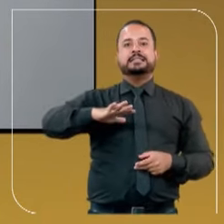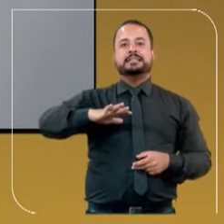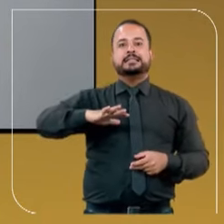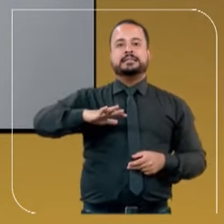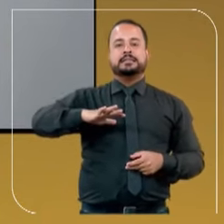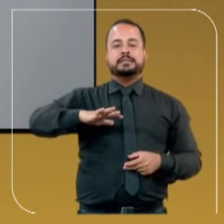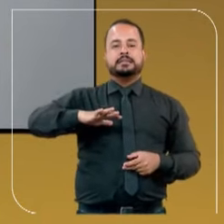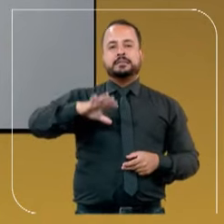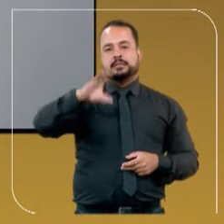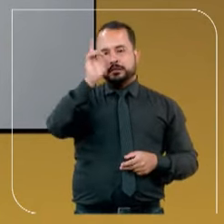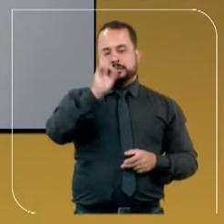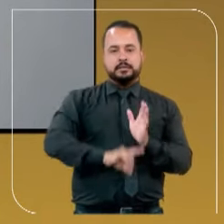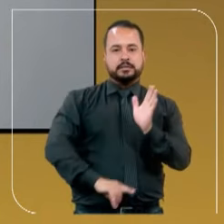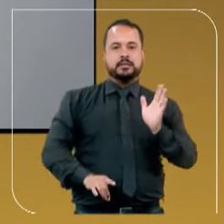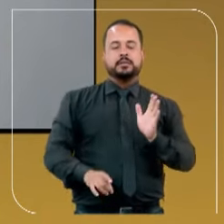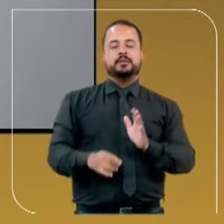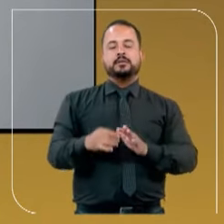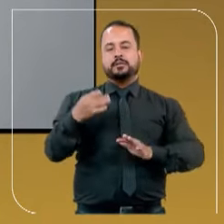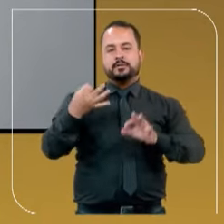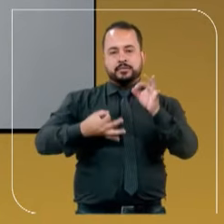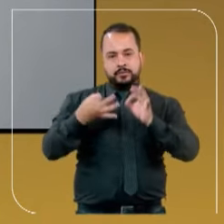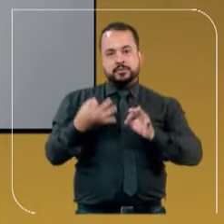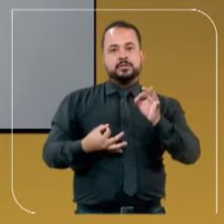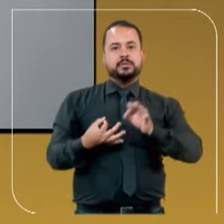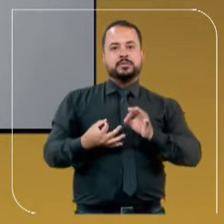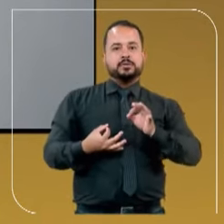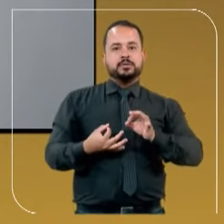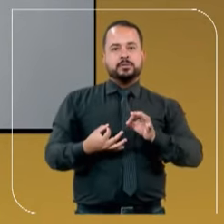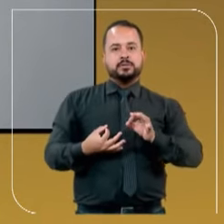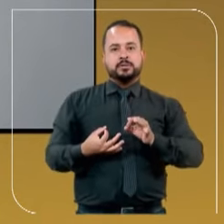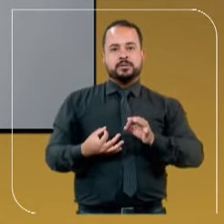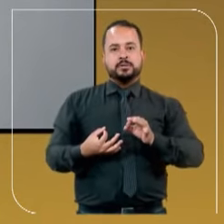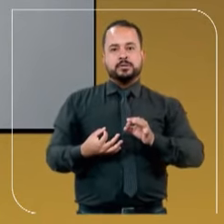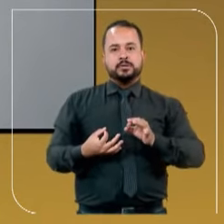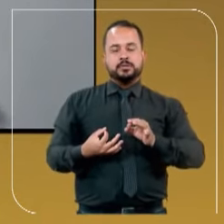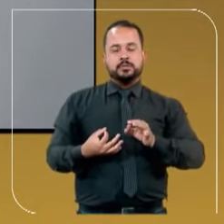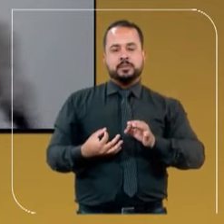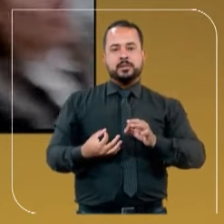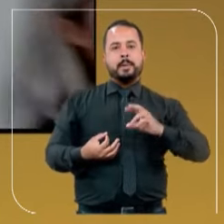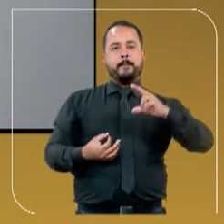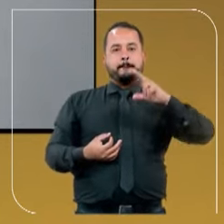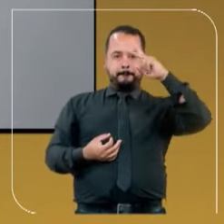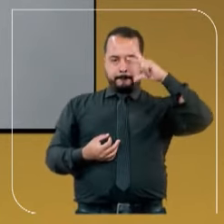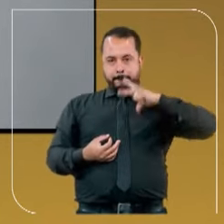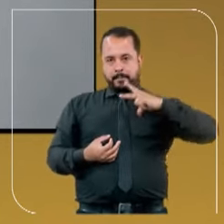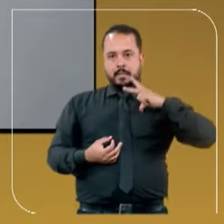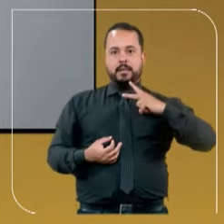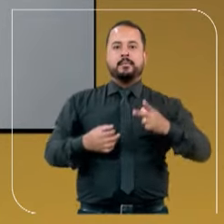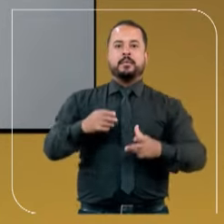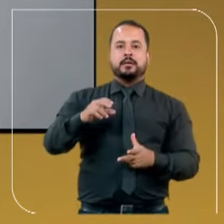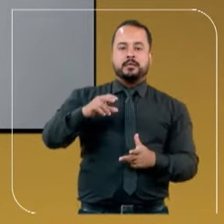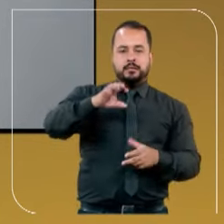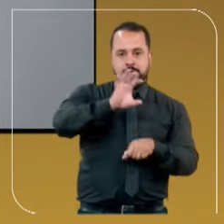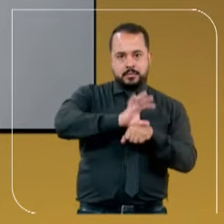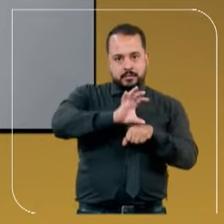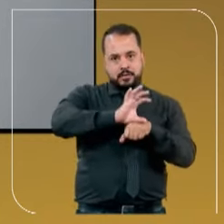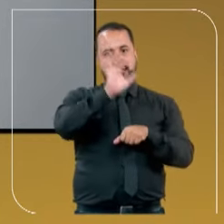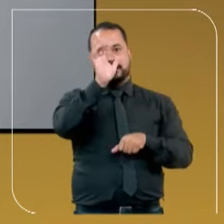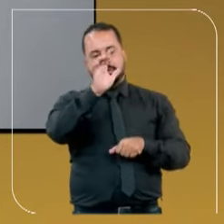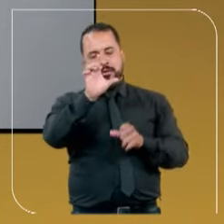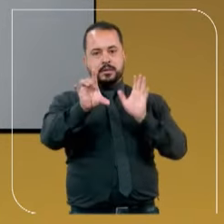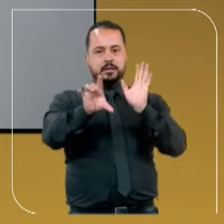juízes independentes podem tomar decisões baseadas na Constituição e nas leis,